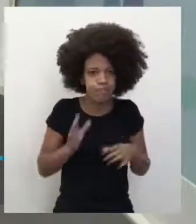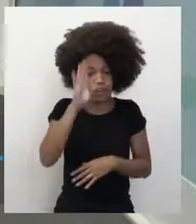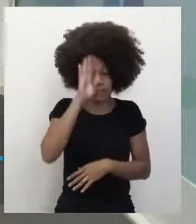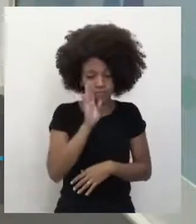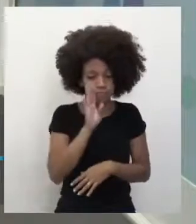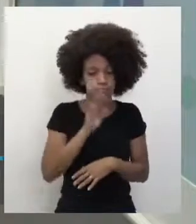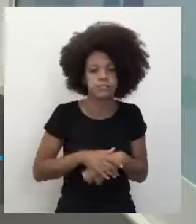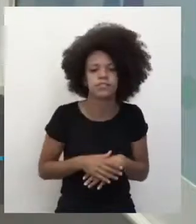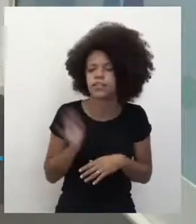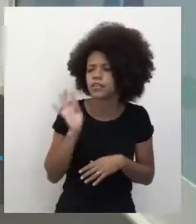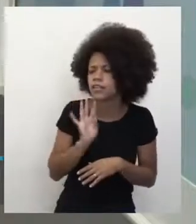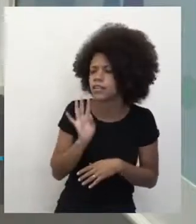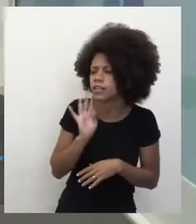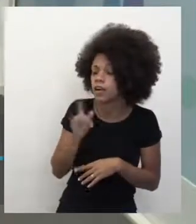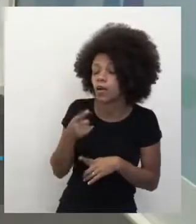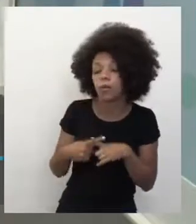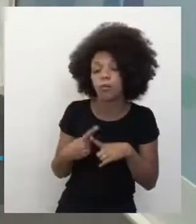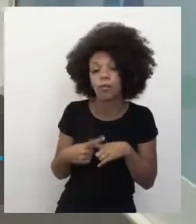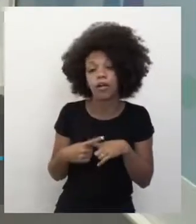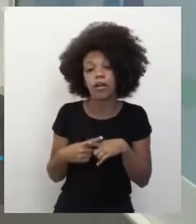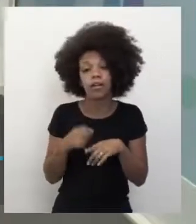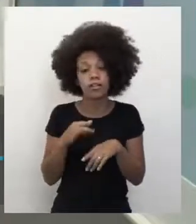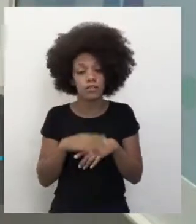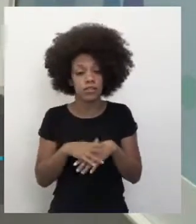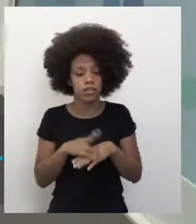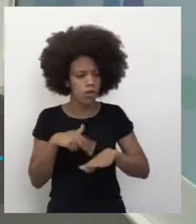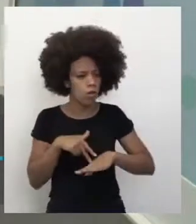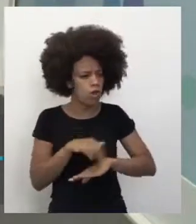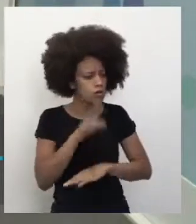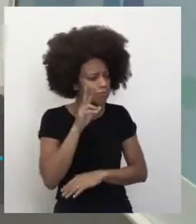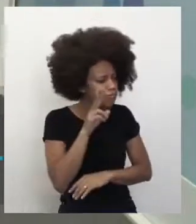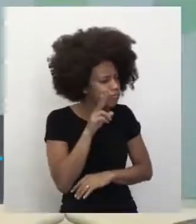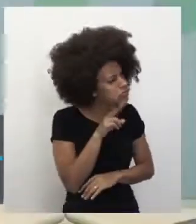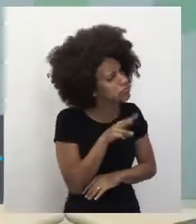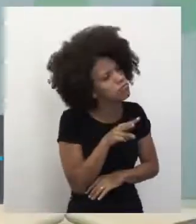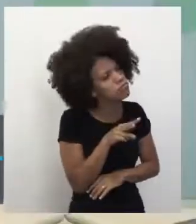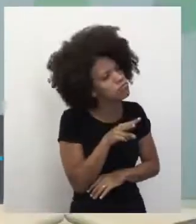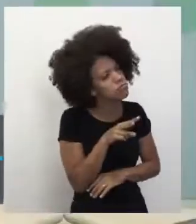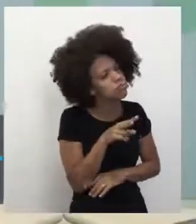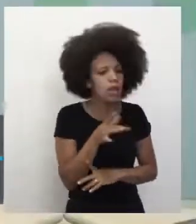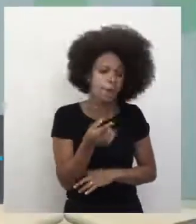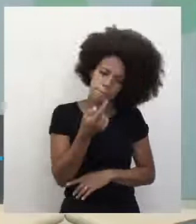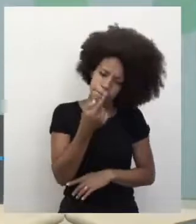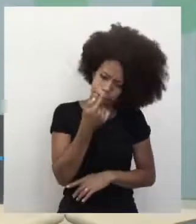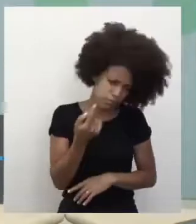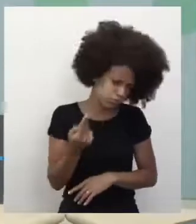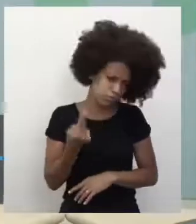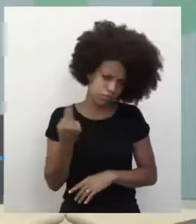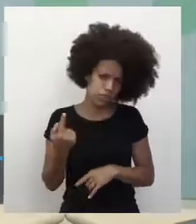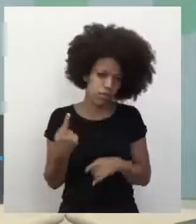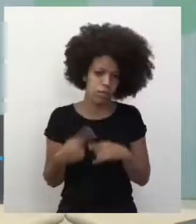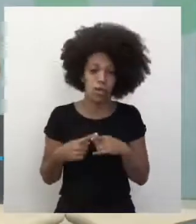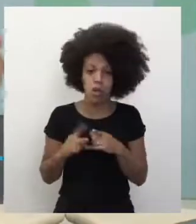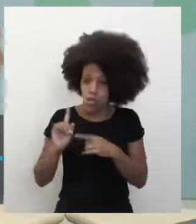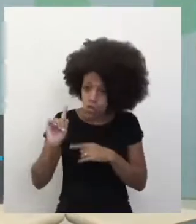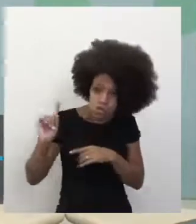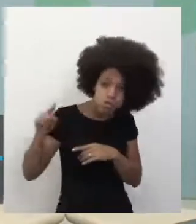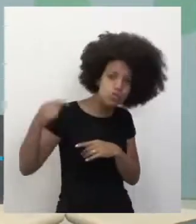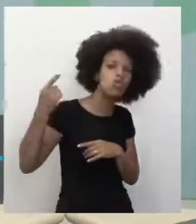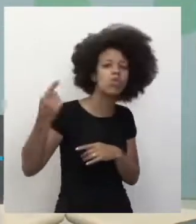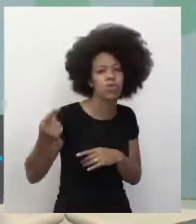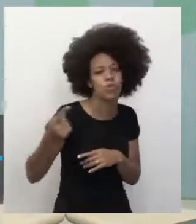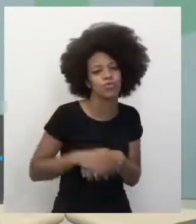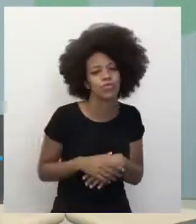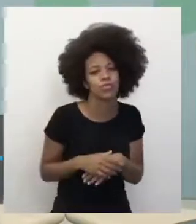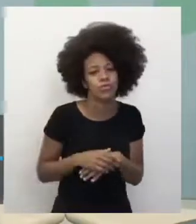painéis, né, Fernanda? Porque se você olhar assim mesmo os painéis, assim, bem... Claro que não dá para ver de pertinho, porque tá do outro lado da linha do trem. Então, você